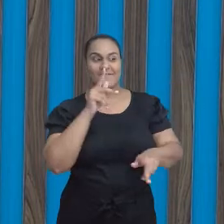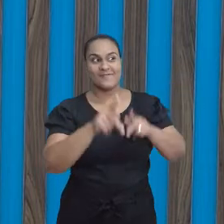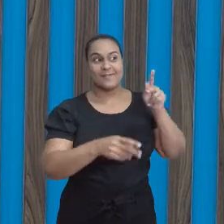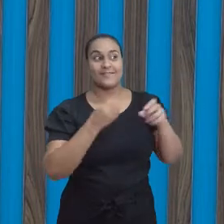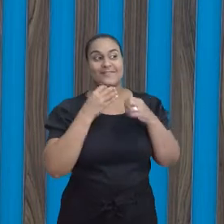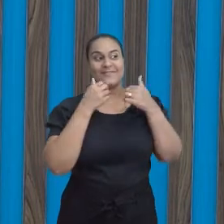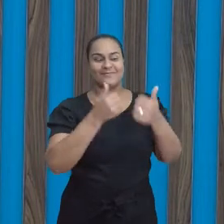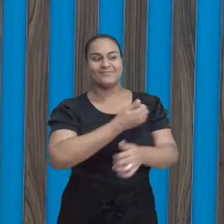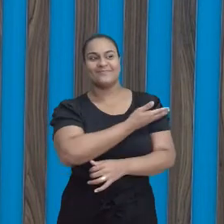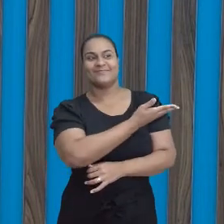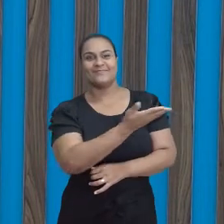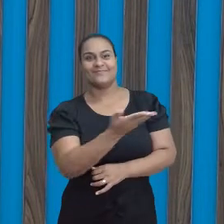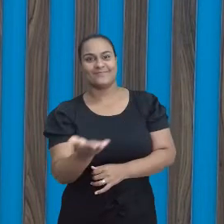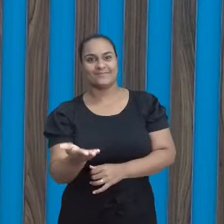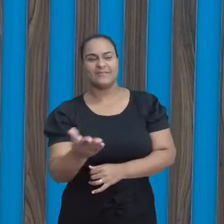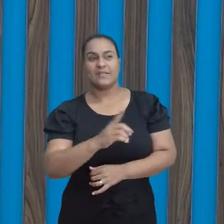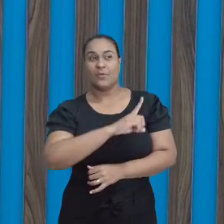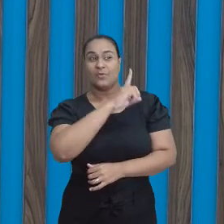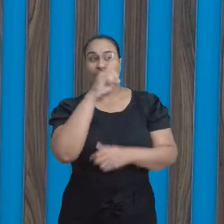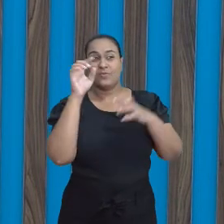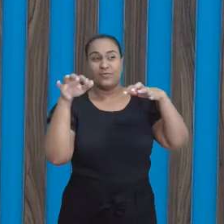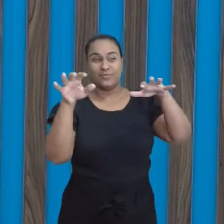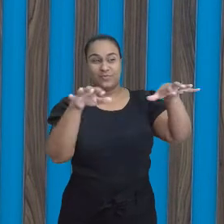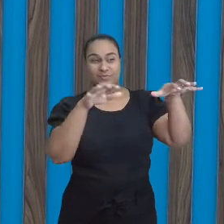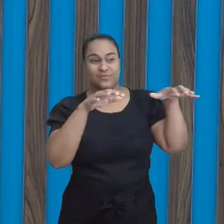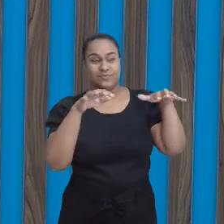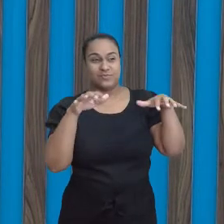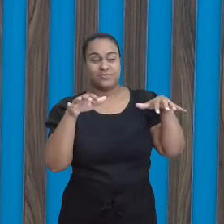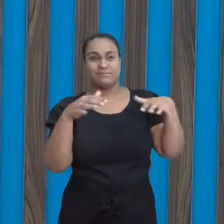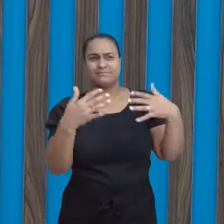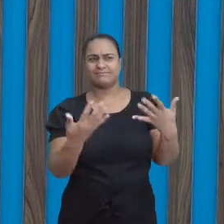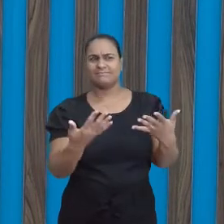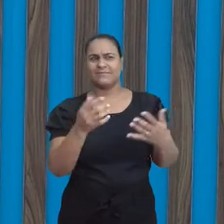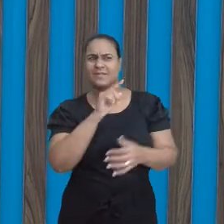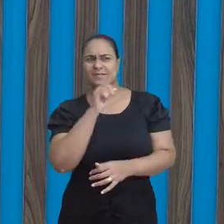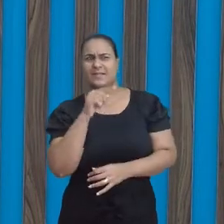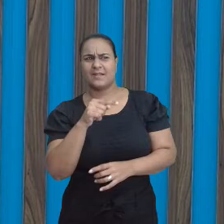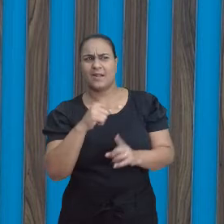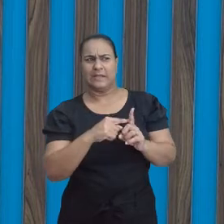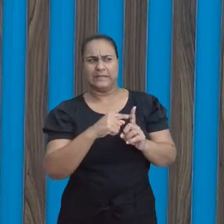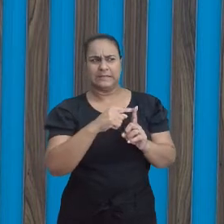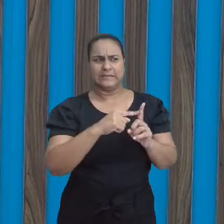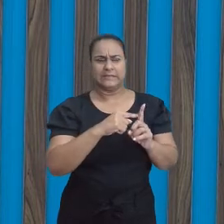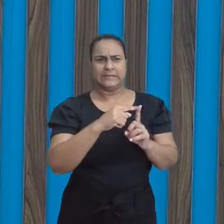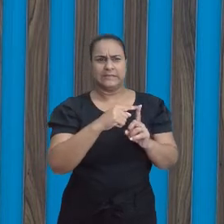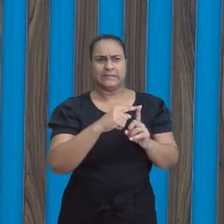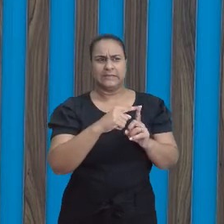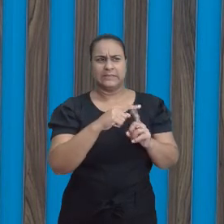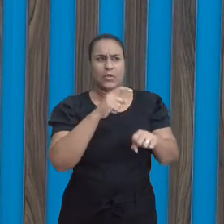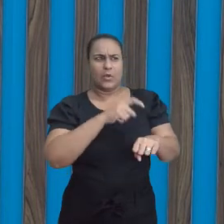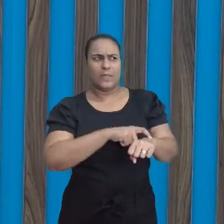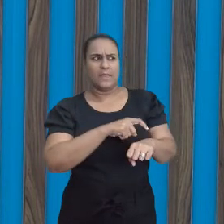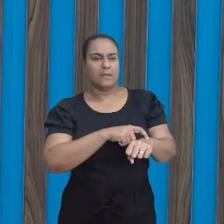bem com vocês? Dia chuvoso, né? Será que é clima chuvoso ou tempo chuvoso?